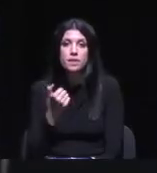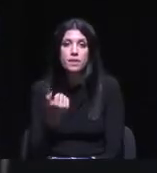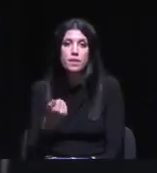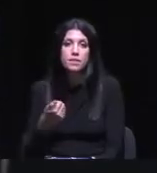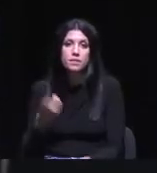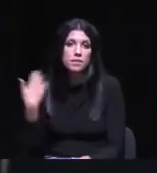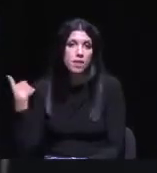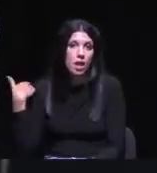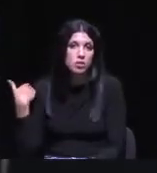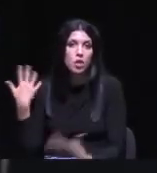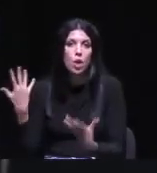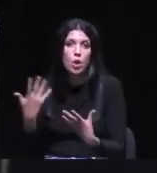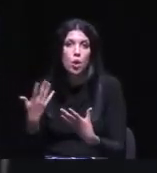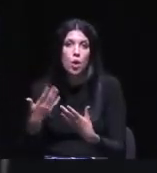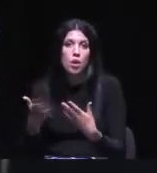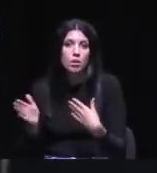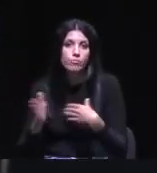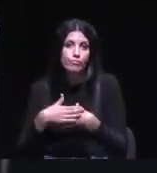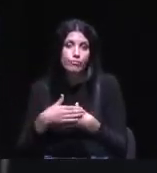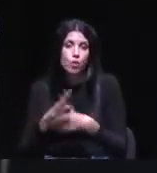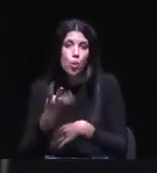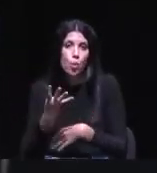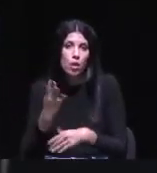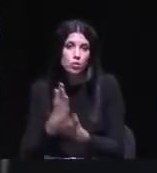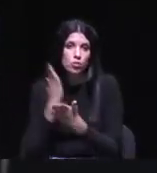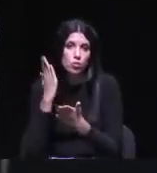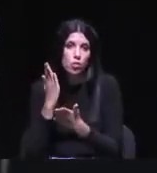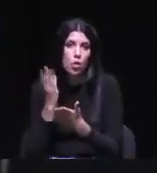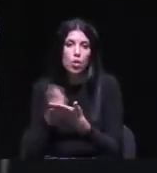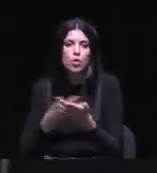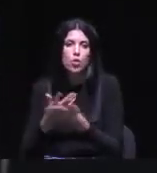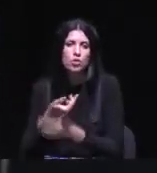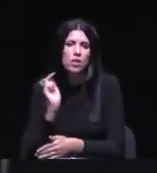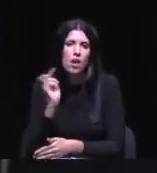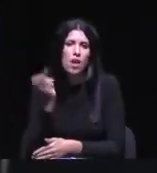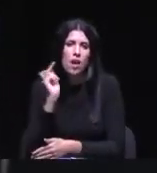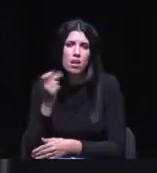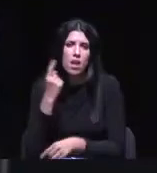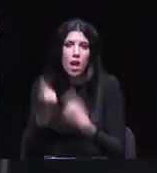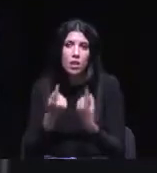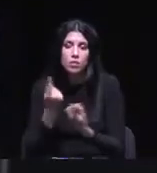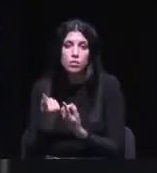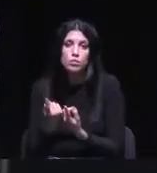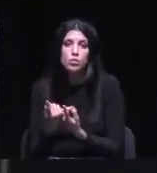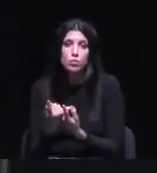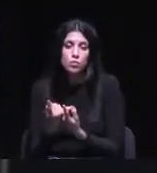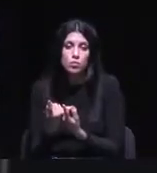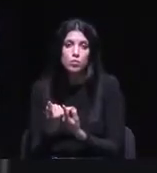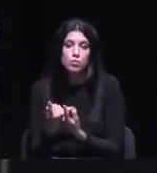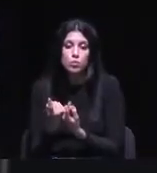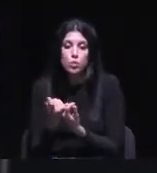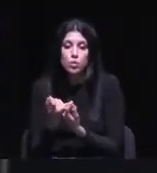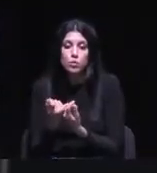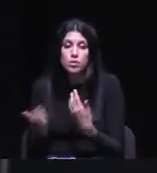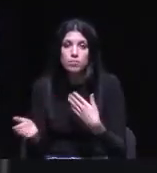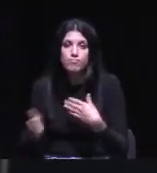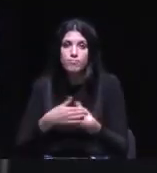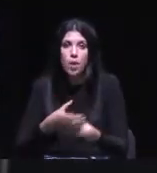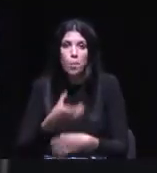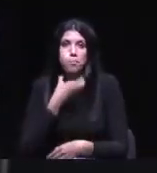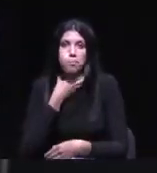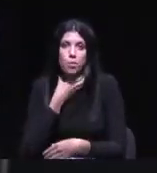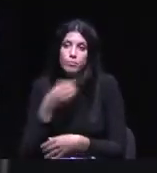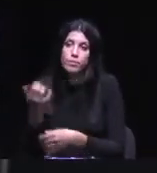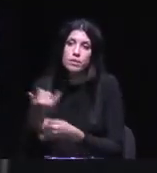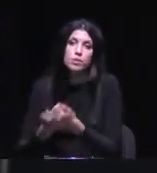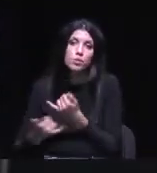existiam, sobrevivem apenas 4 com negócios de décadas e algumas até com um século, que estão em risco de fechar para dar espaço